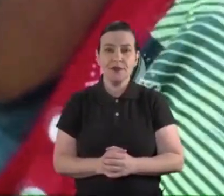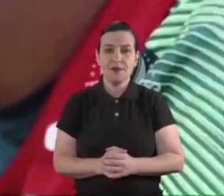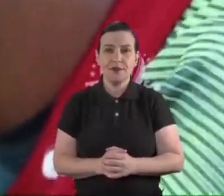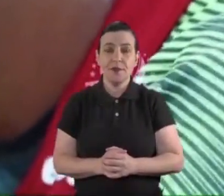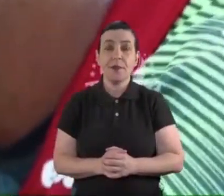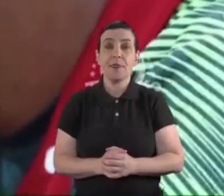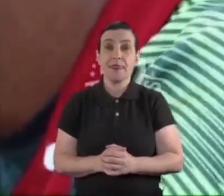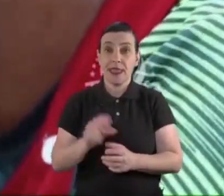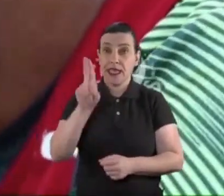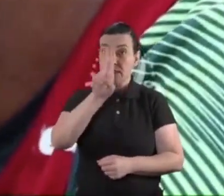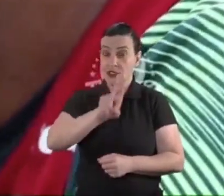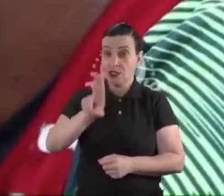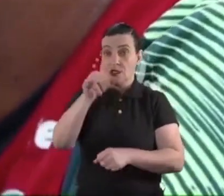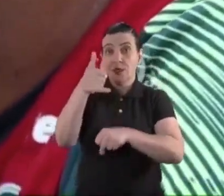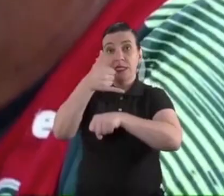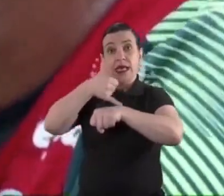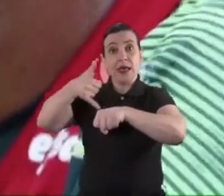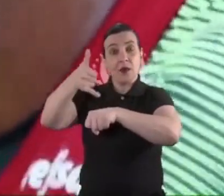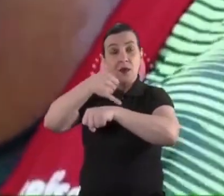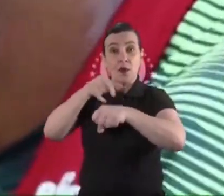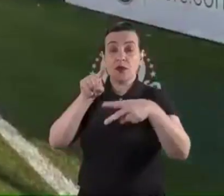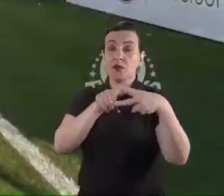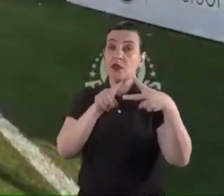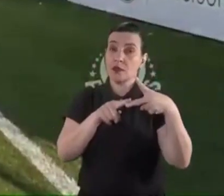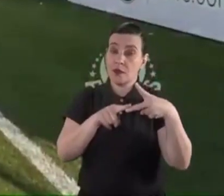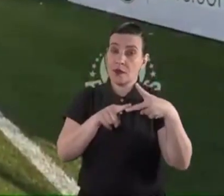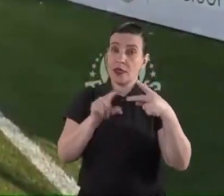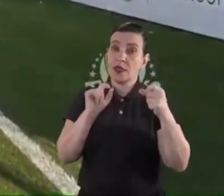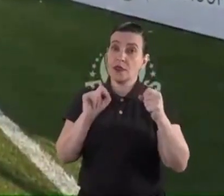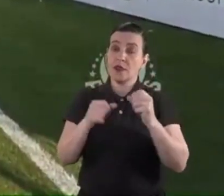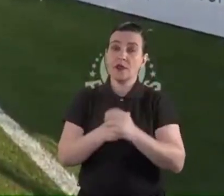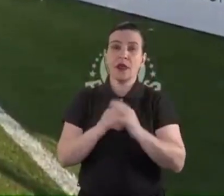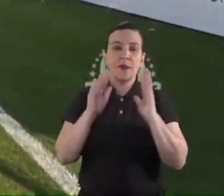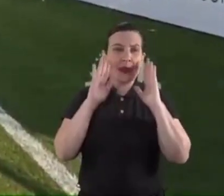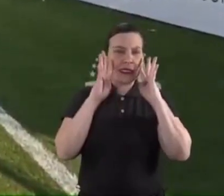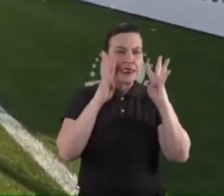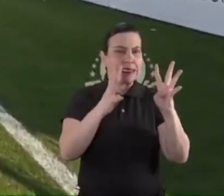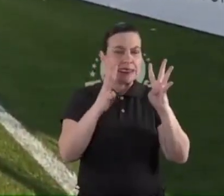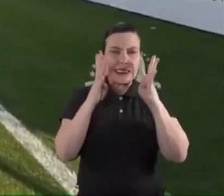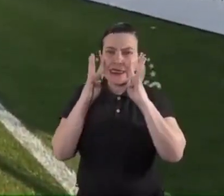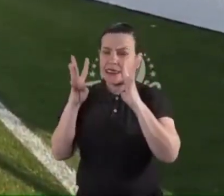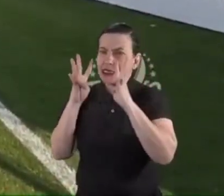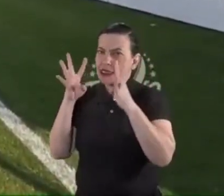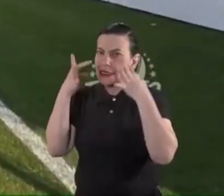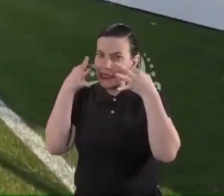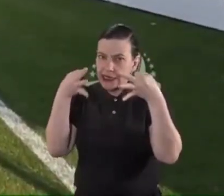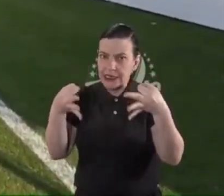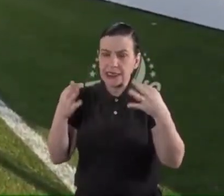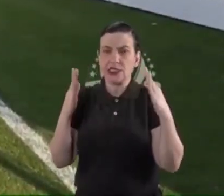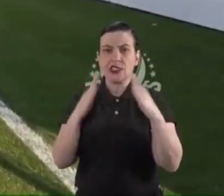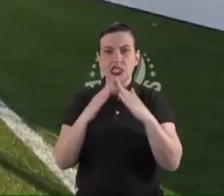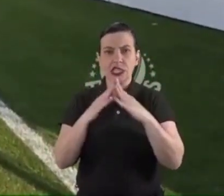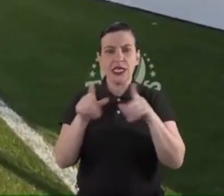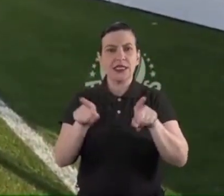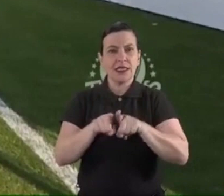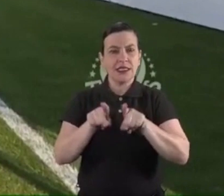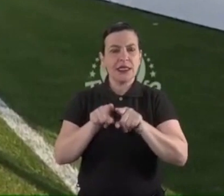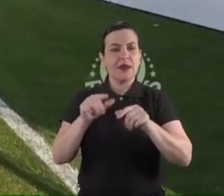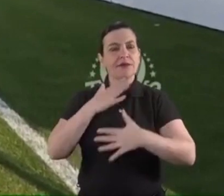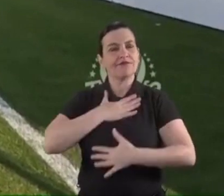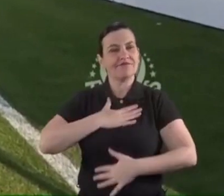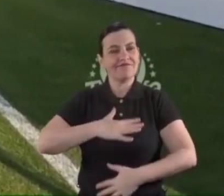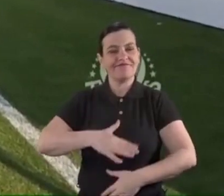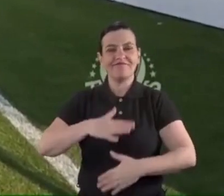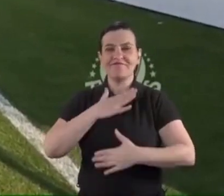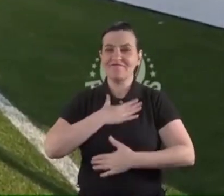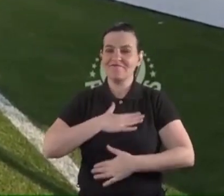A gente usa esses óleos essenciais em dois momentos, né? Um mais na concentração e quando a gente está em casa, né? Na parte do descanso ali, que